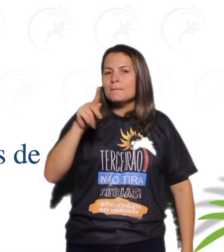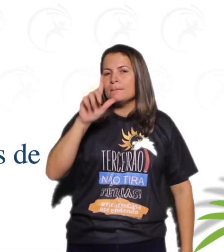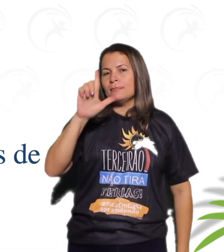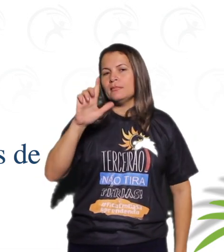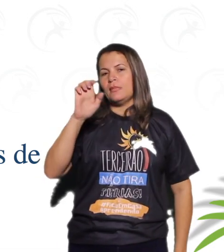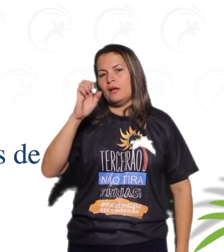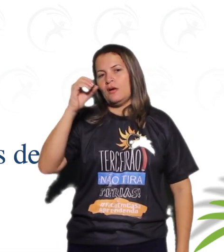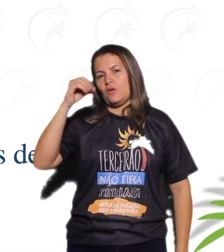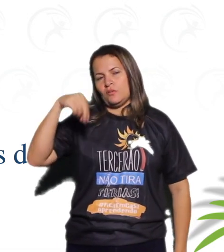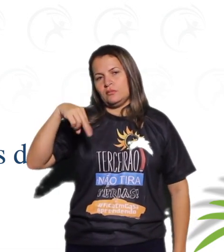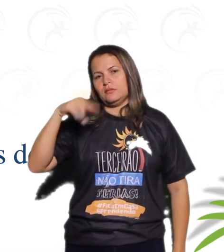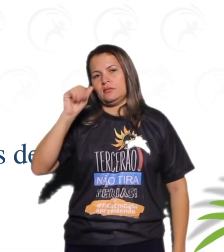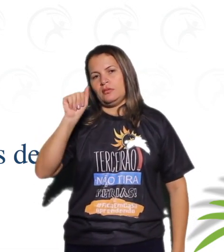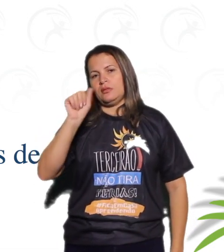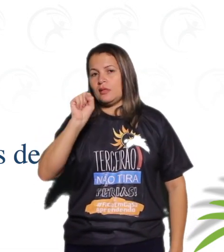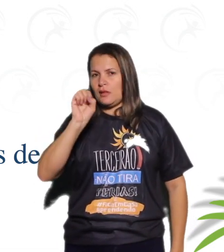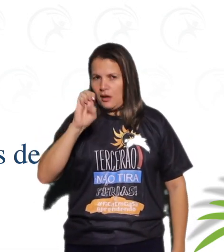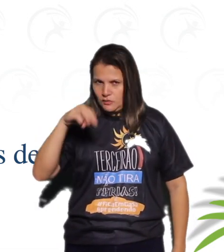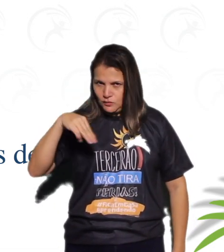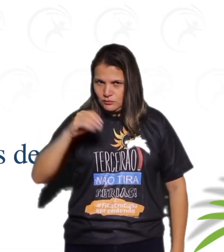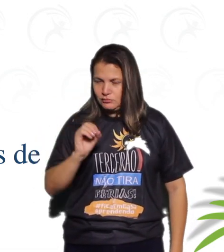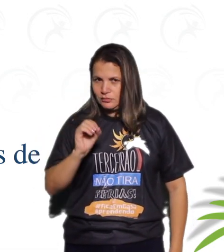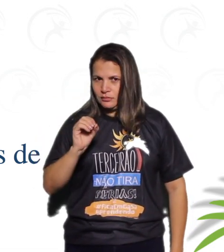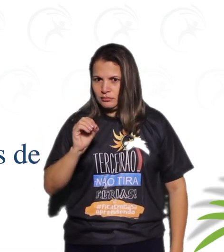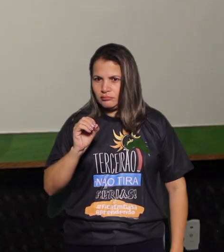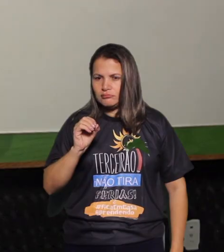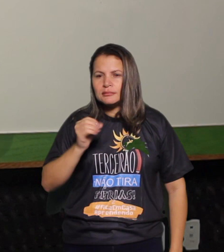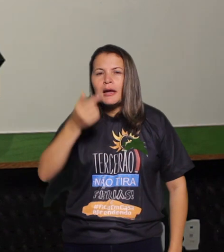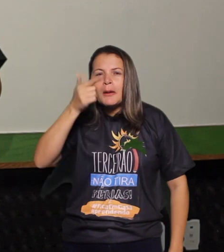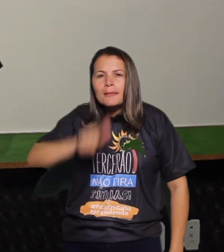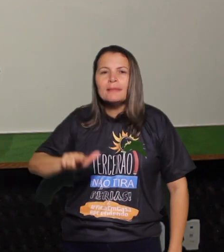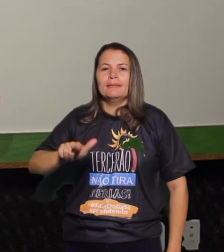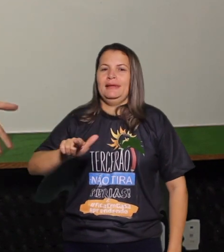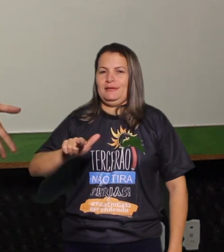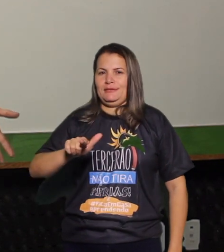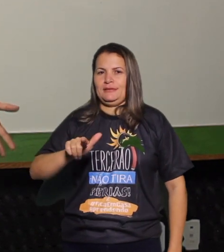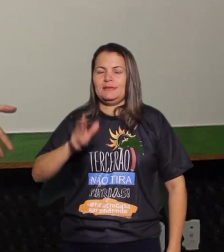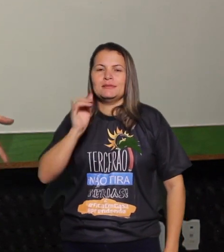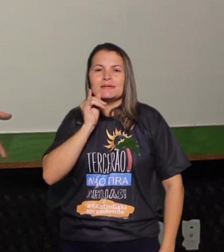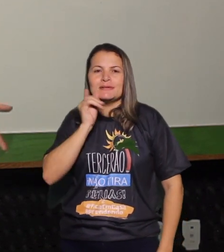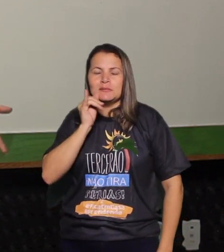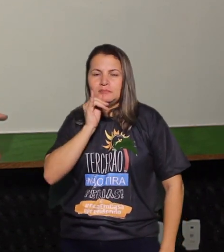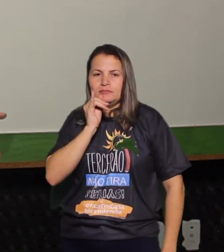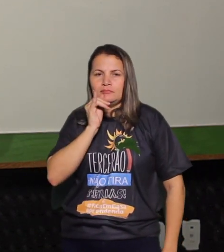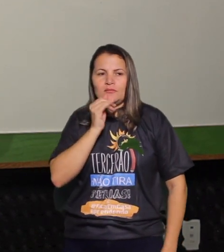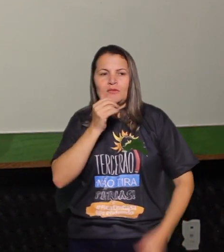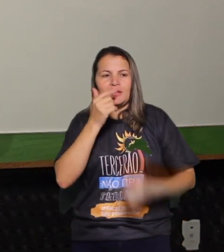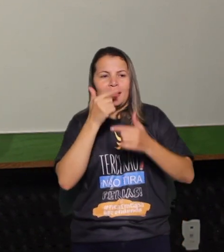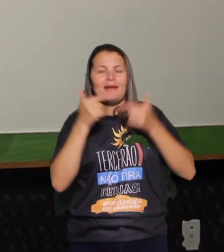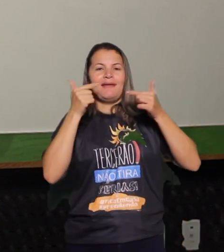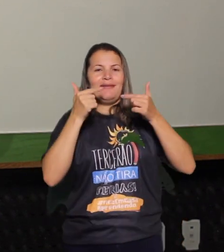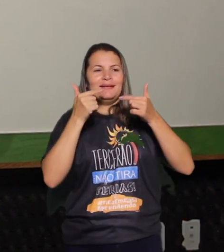você dizer algo tipo, e rir meu riso. A gente vai rir o quê? O choro? Não dá.